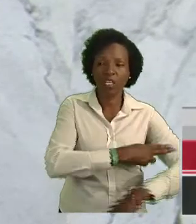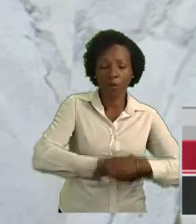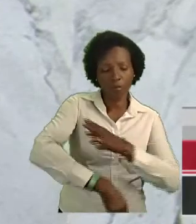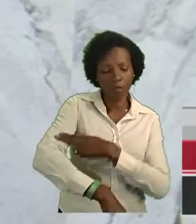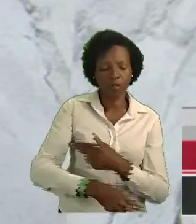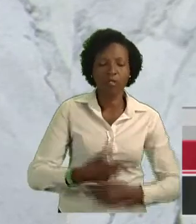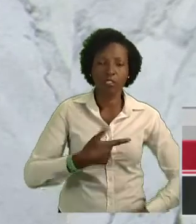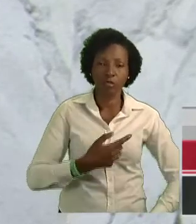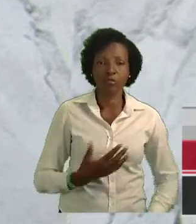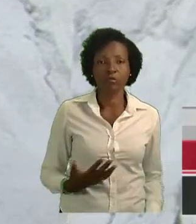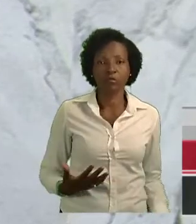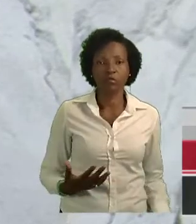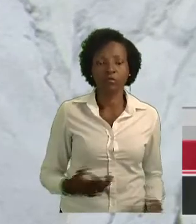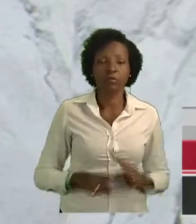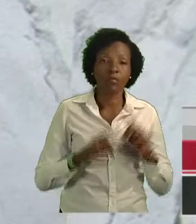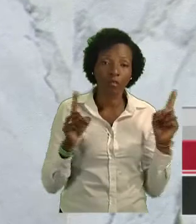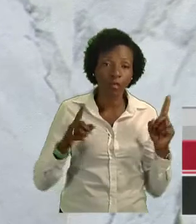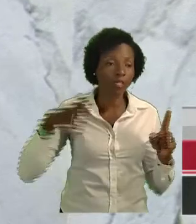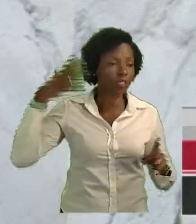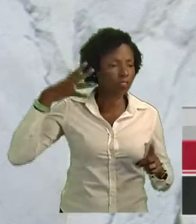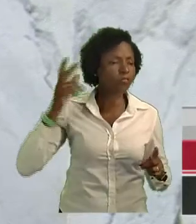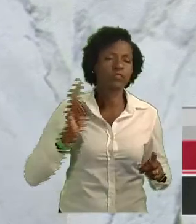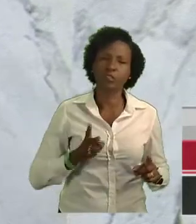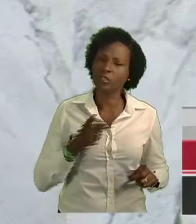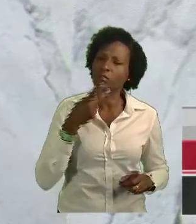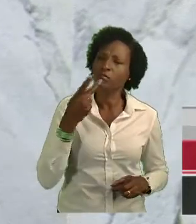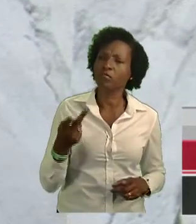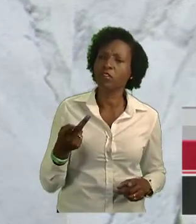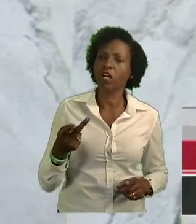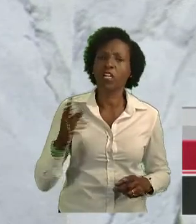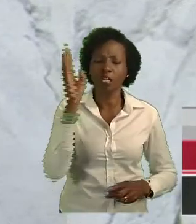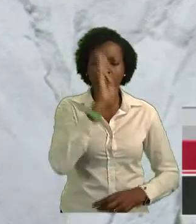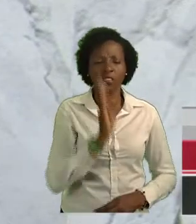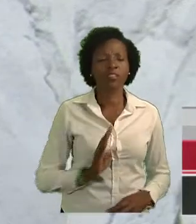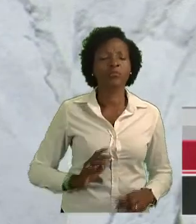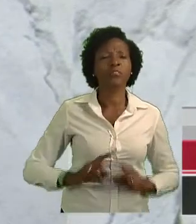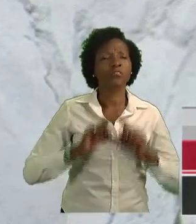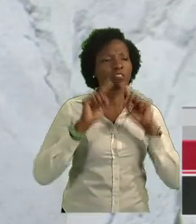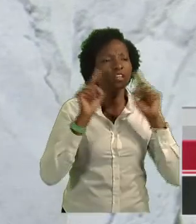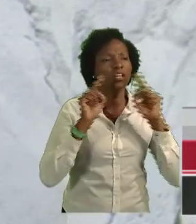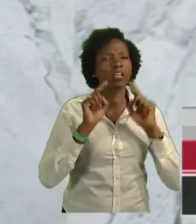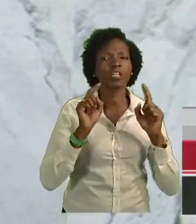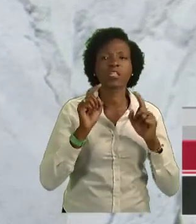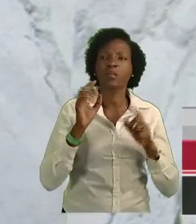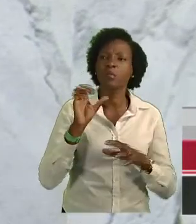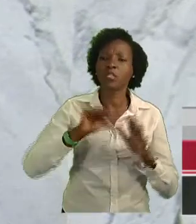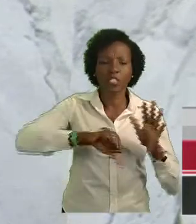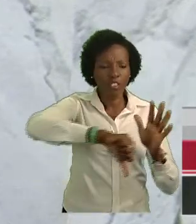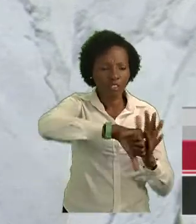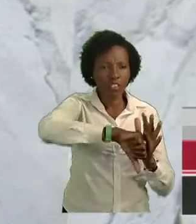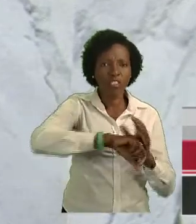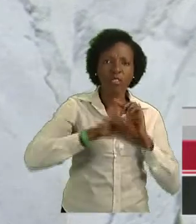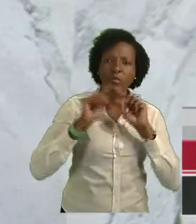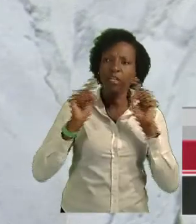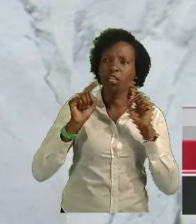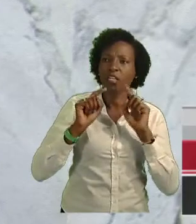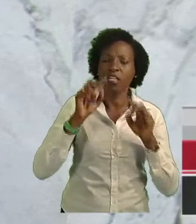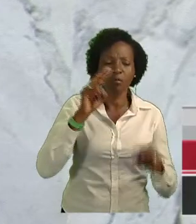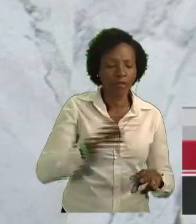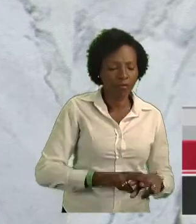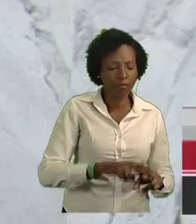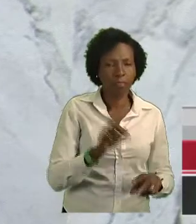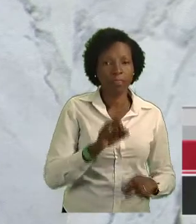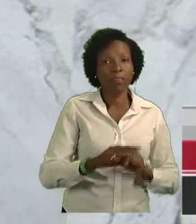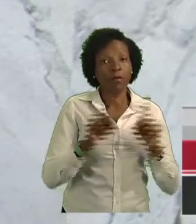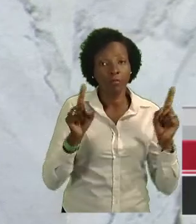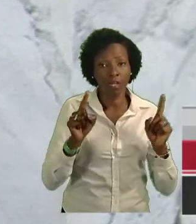em todos nossos discursos o brasil reclama da criminalidade muita gente reclama que a polícia não prende mas o problema é que a polícia prende ea